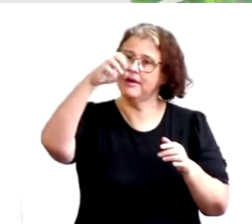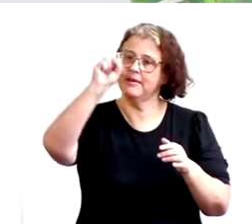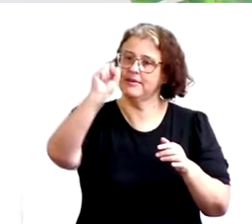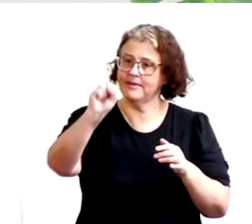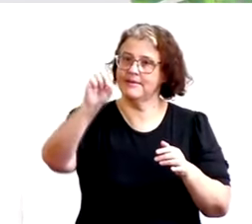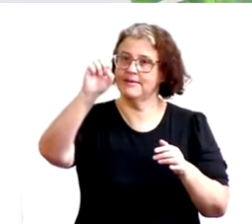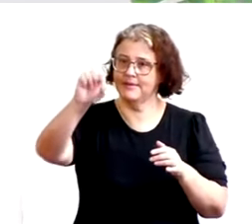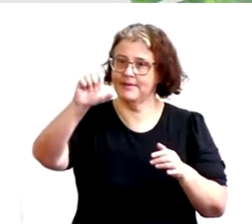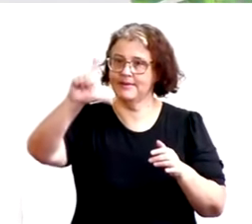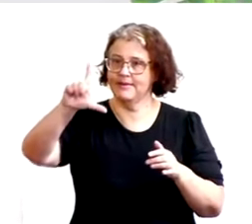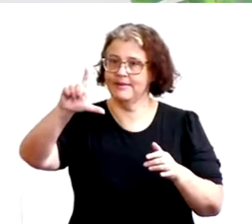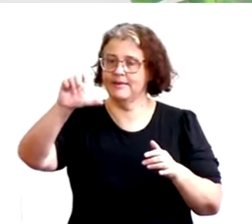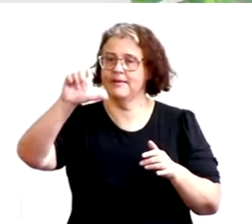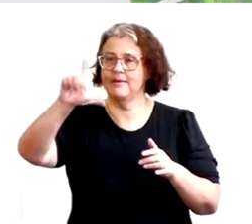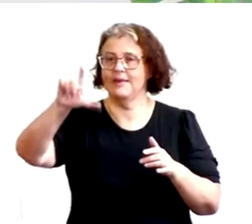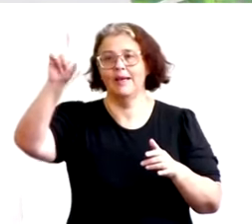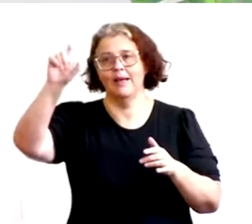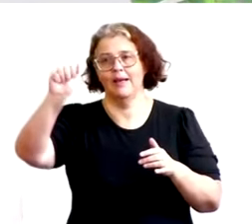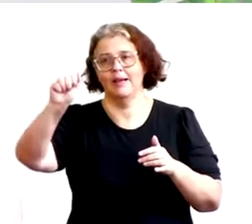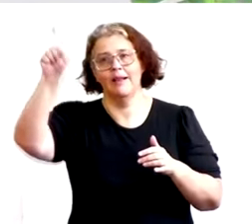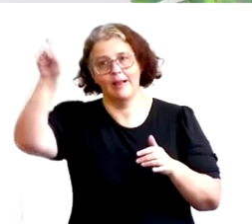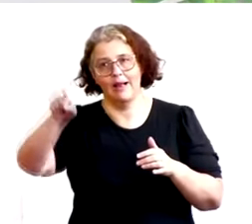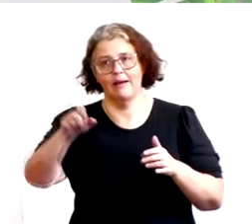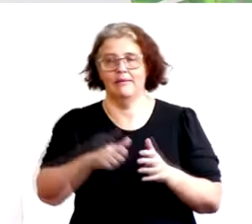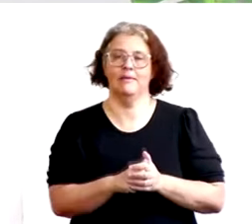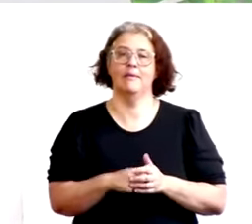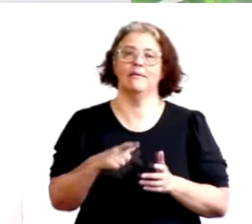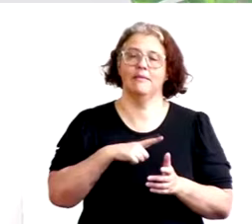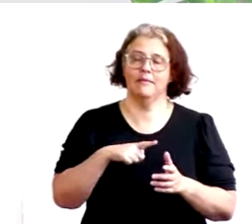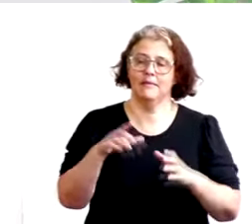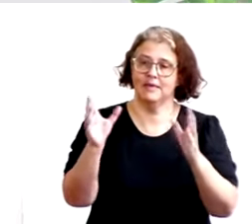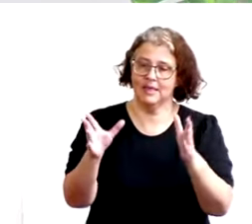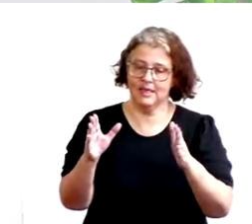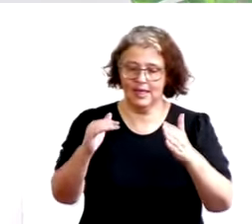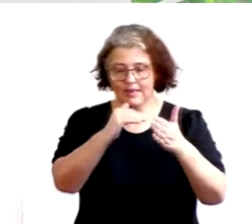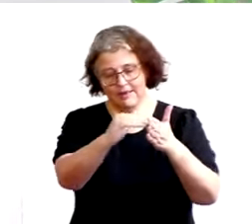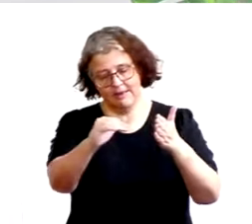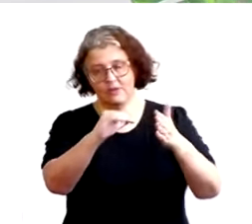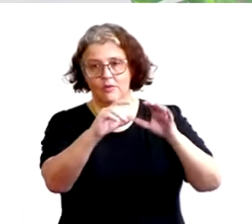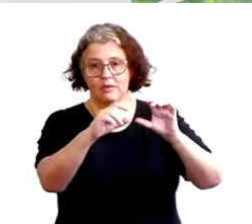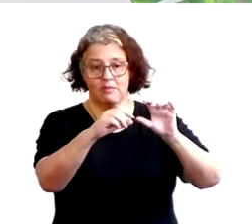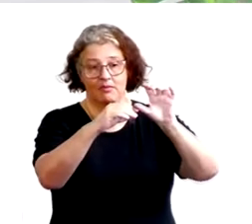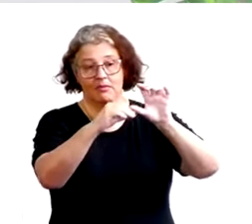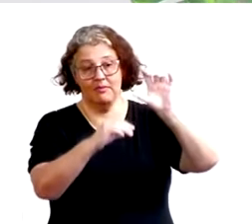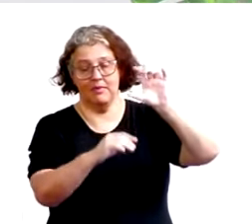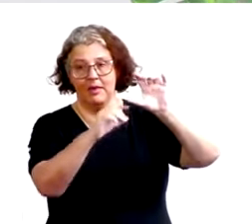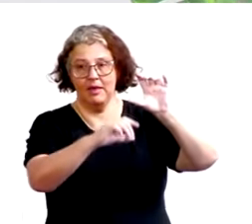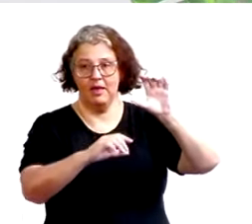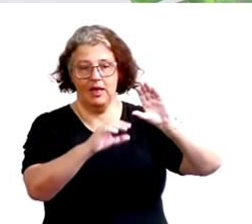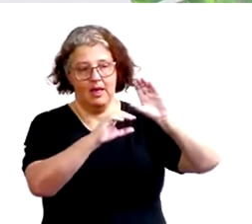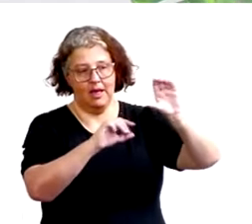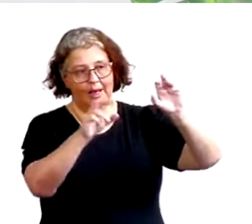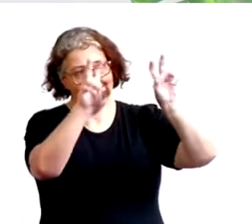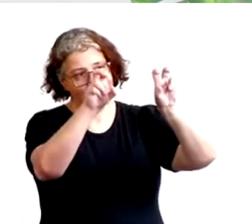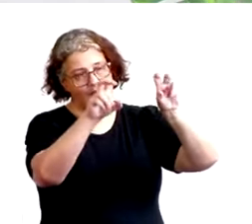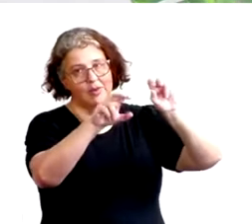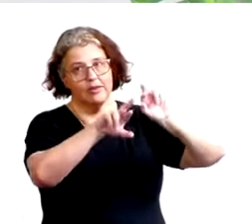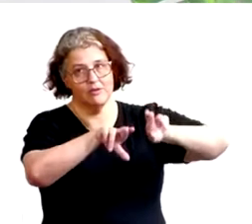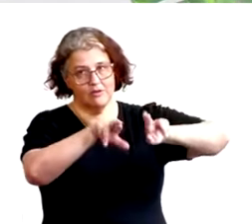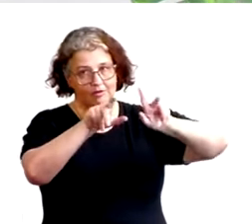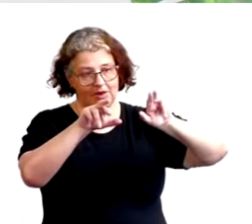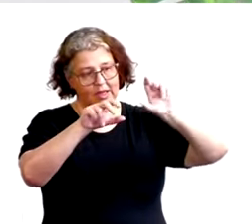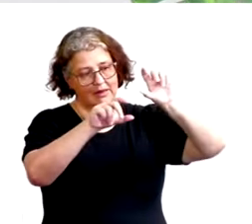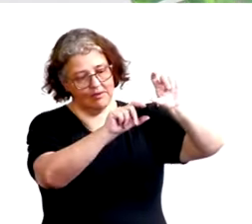cada uma das estrofes fala a respeito de um tópico diferente dentro do movimento do Salmo